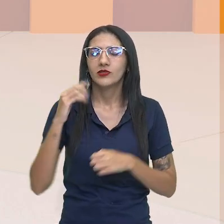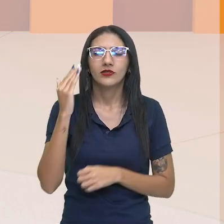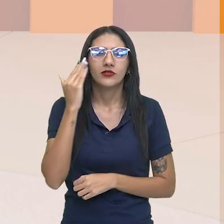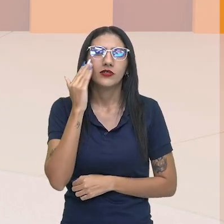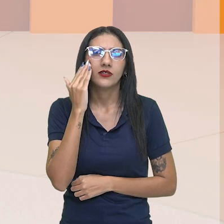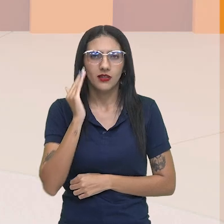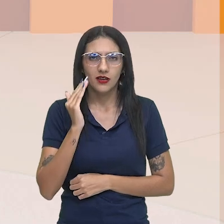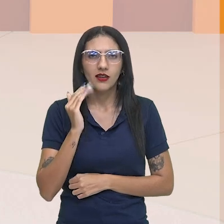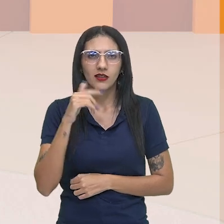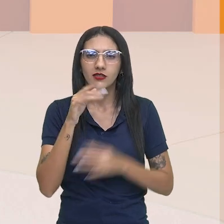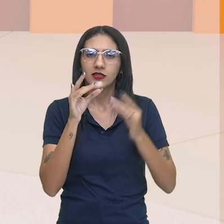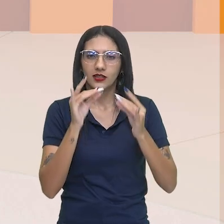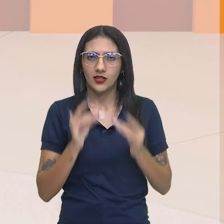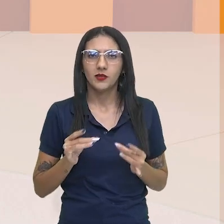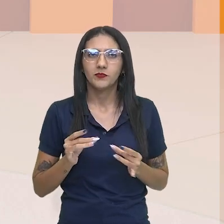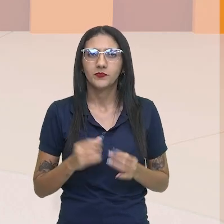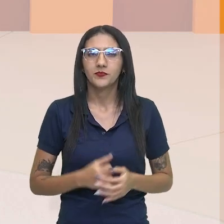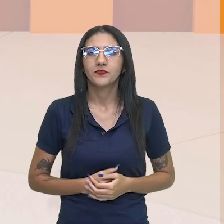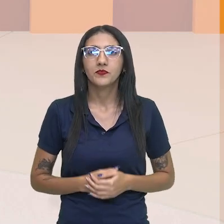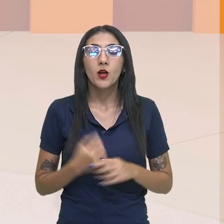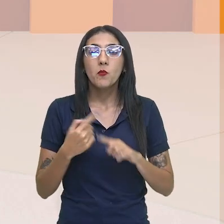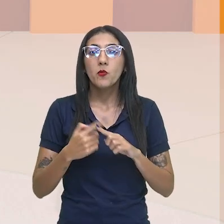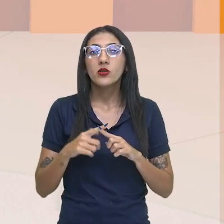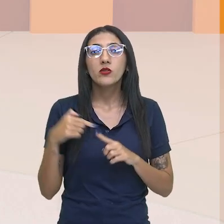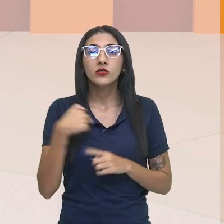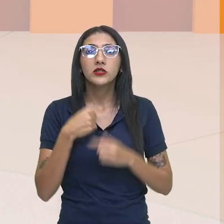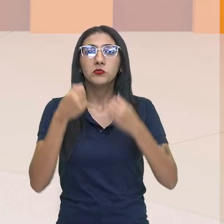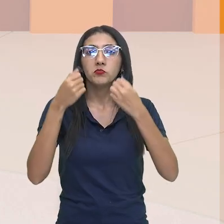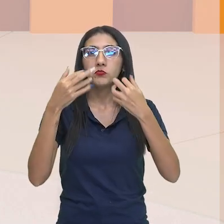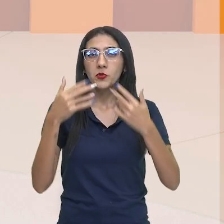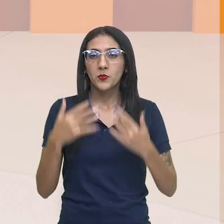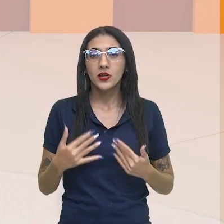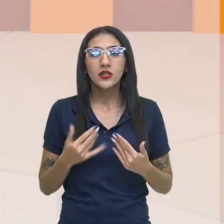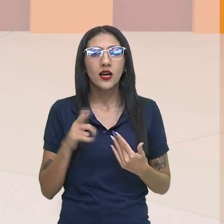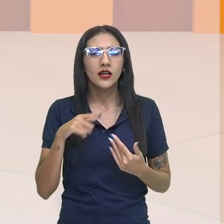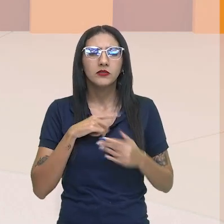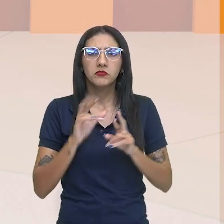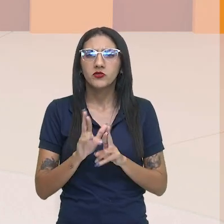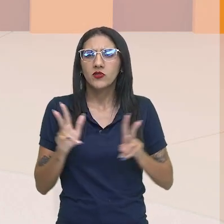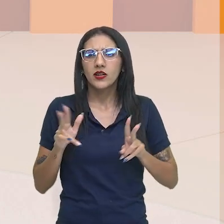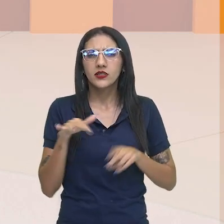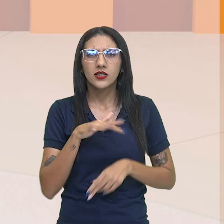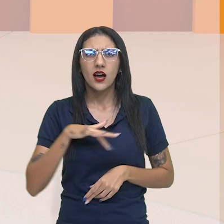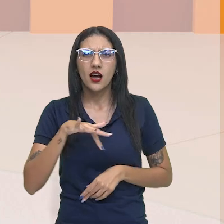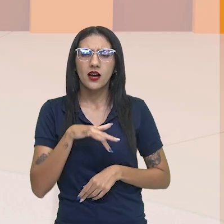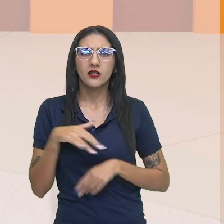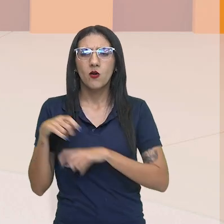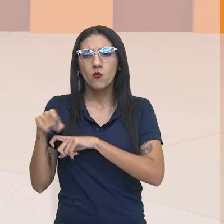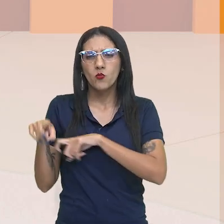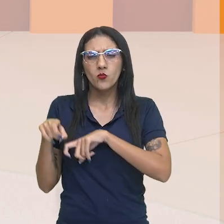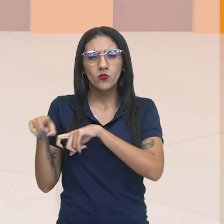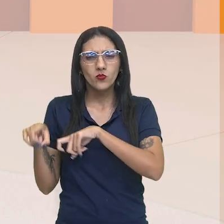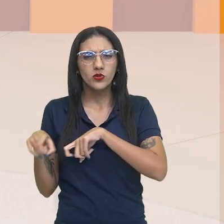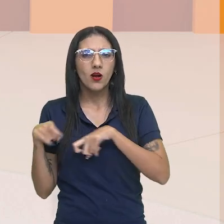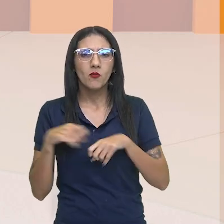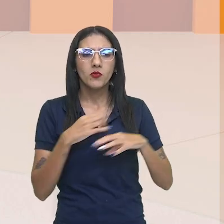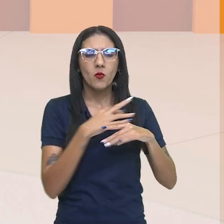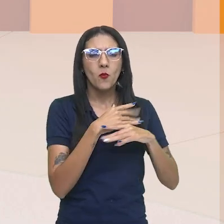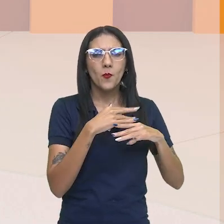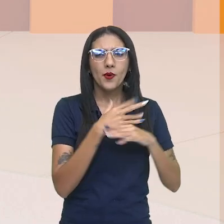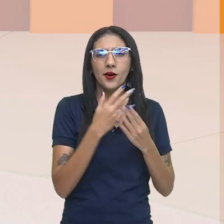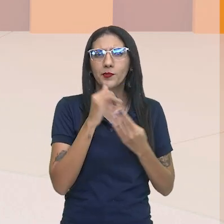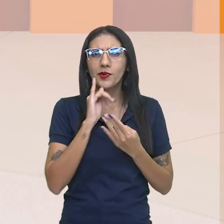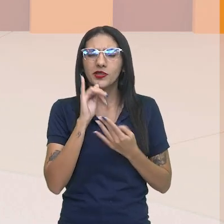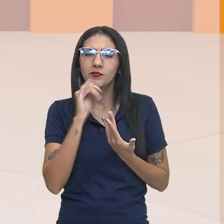né? Porque quando a gente estuda em aulas de geografia diferenças entre rural e urbano, sempre tem aquela coisa de achar que